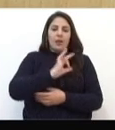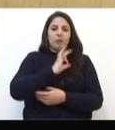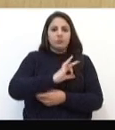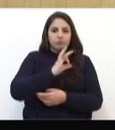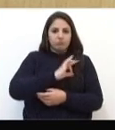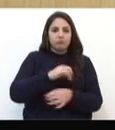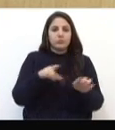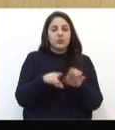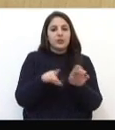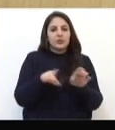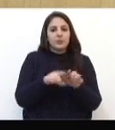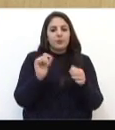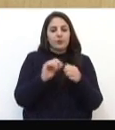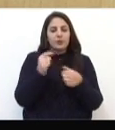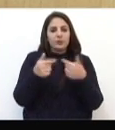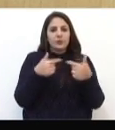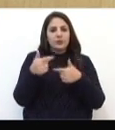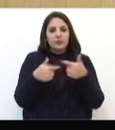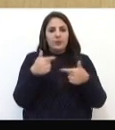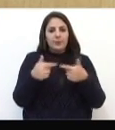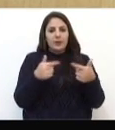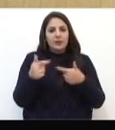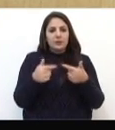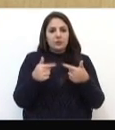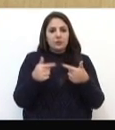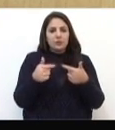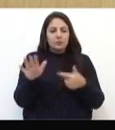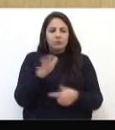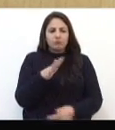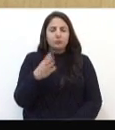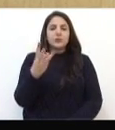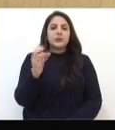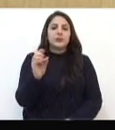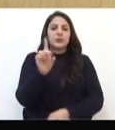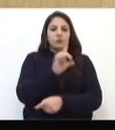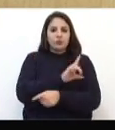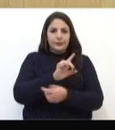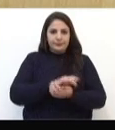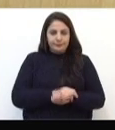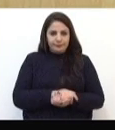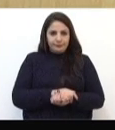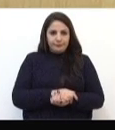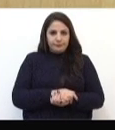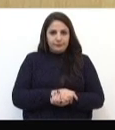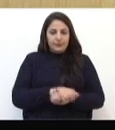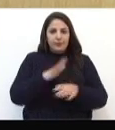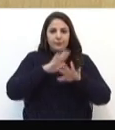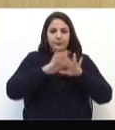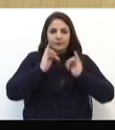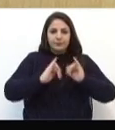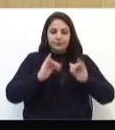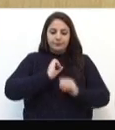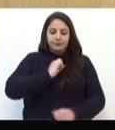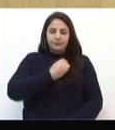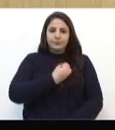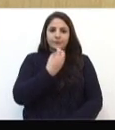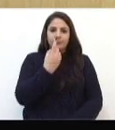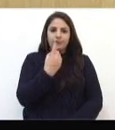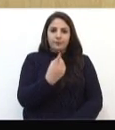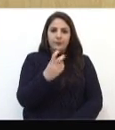mínimos e exercido o trabalho remunerado por pelo menos 30 dias. Outras informações pelo